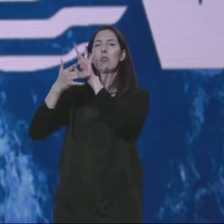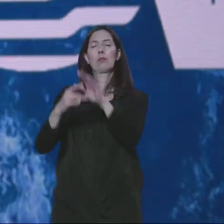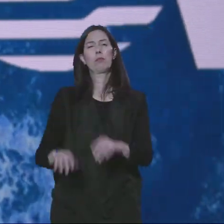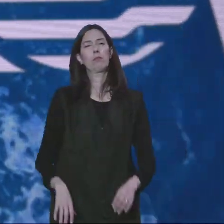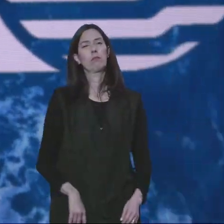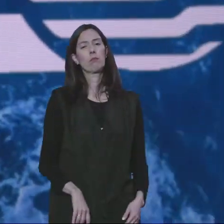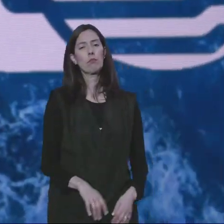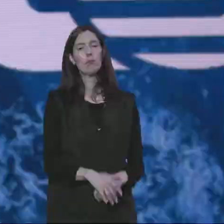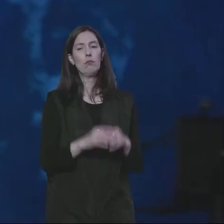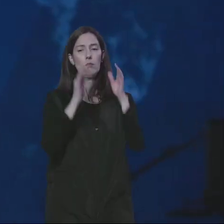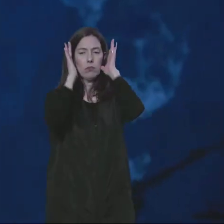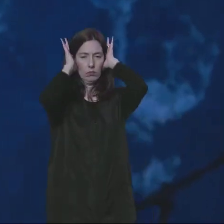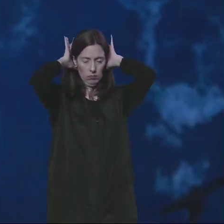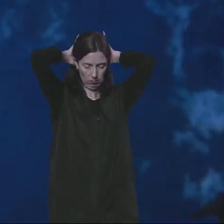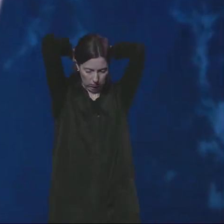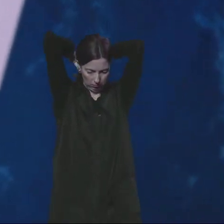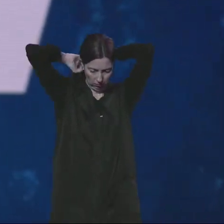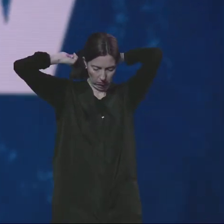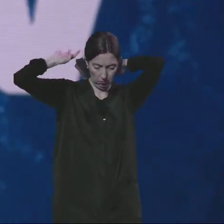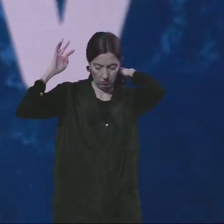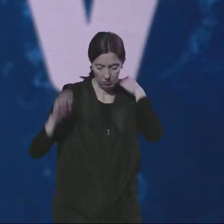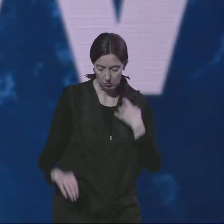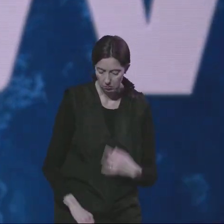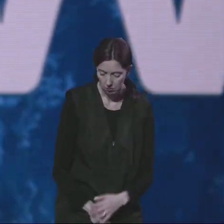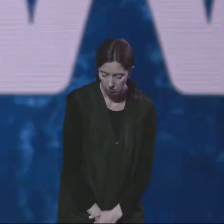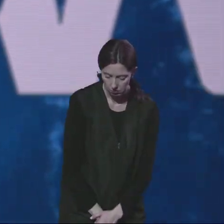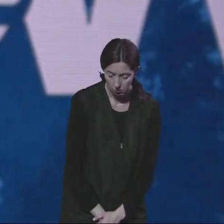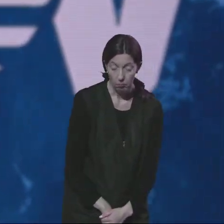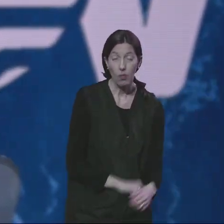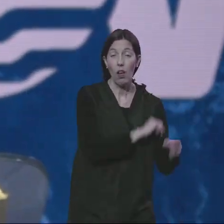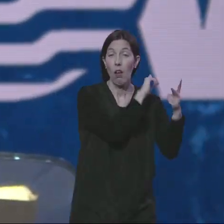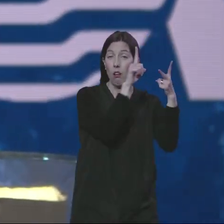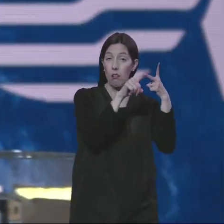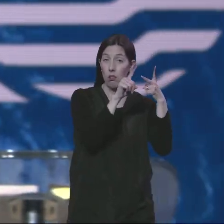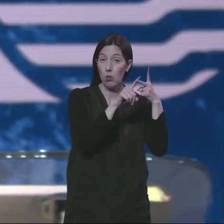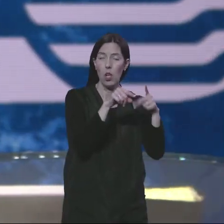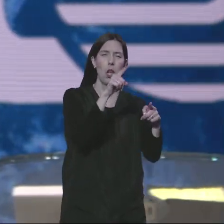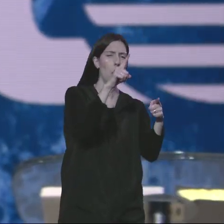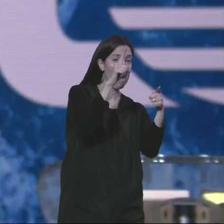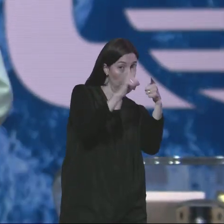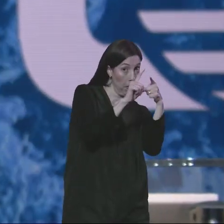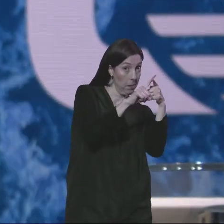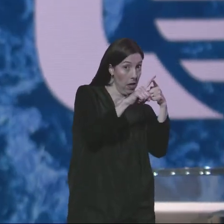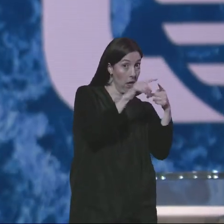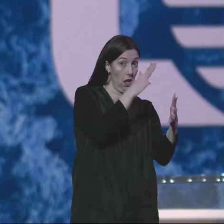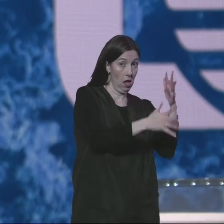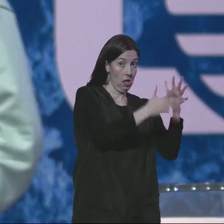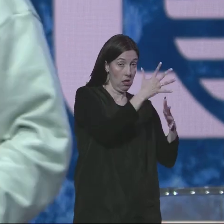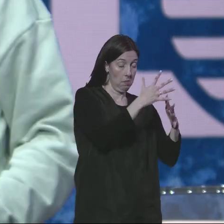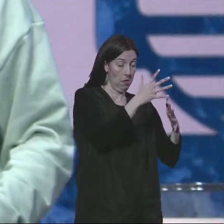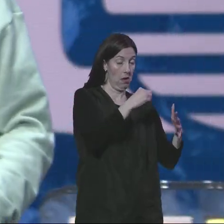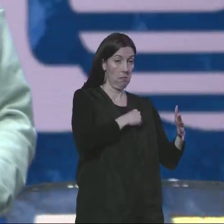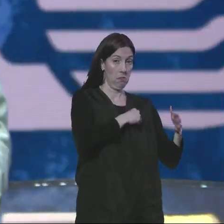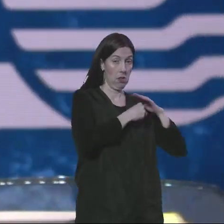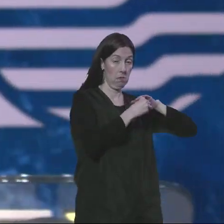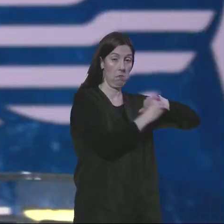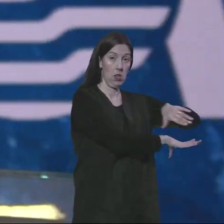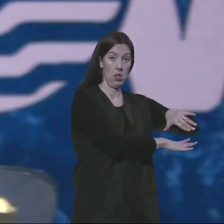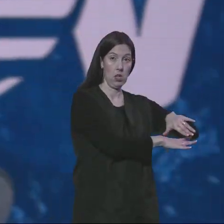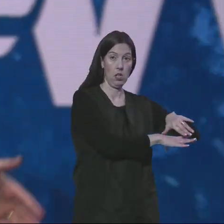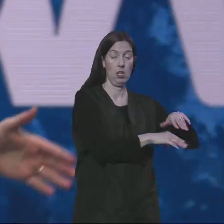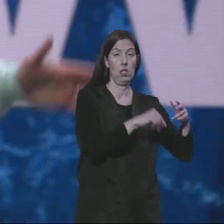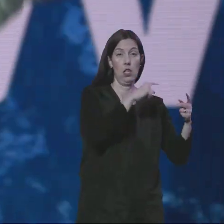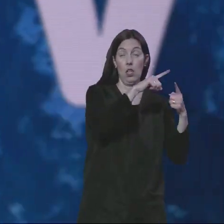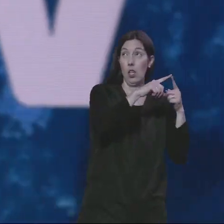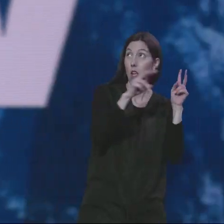última coisa, hoje só vão ser duas coisas, que são as mais importantes da nossa vida: olhar para Jesus, e a